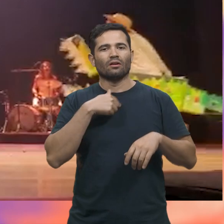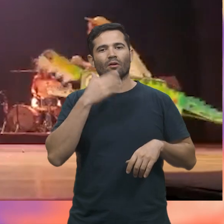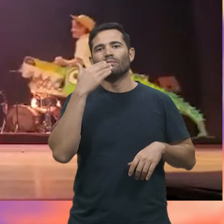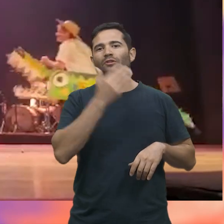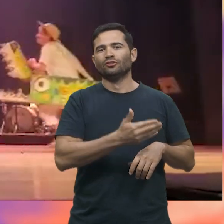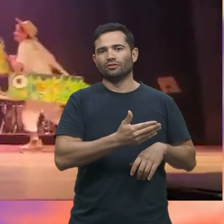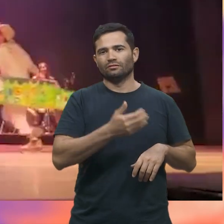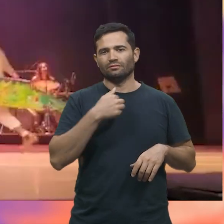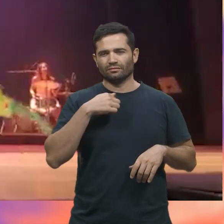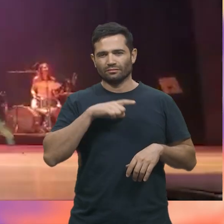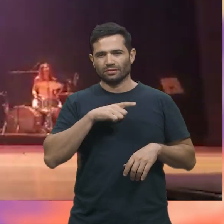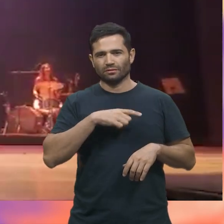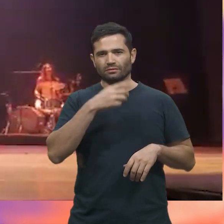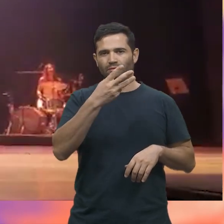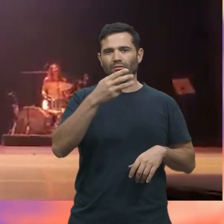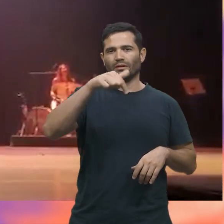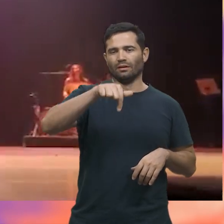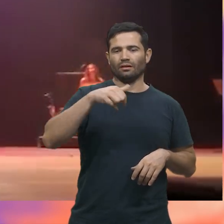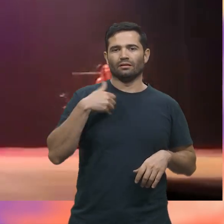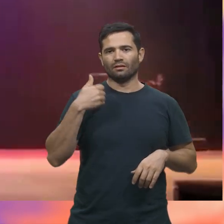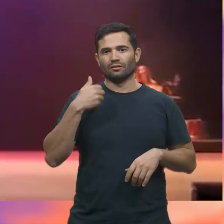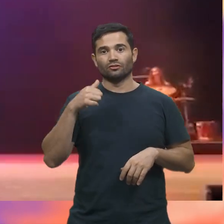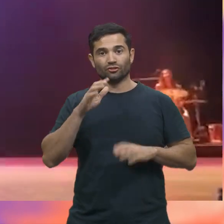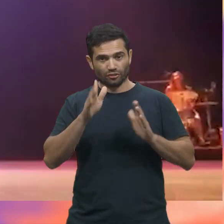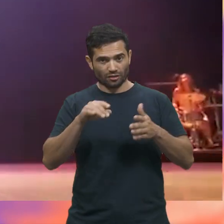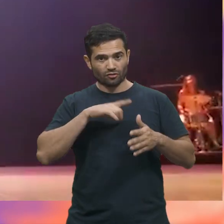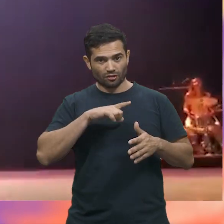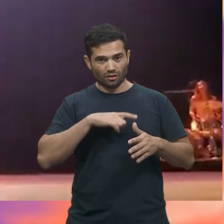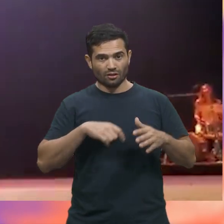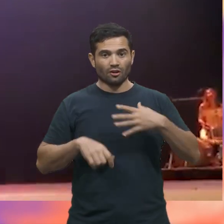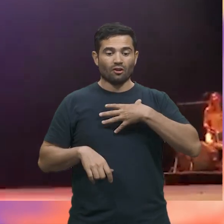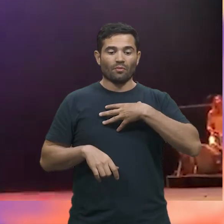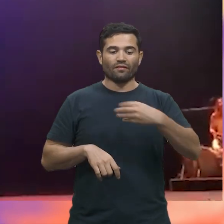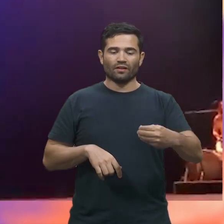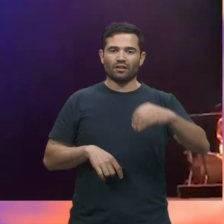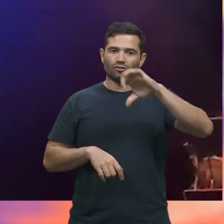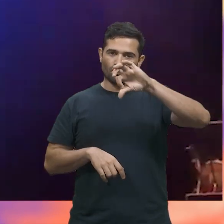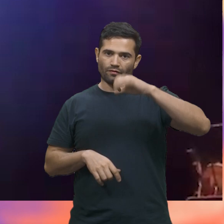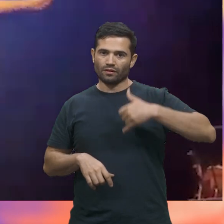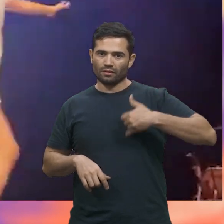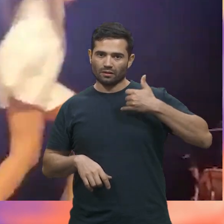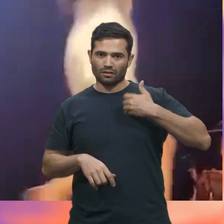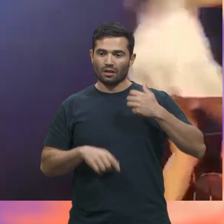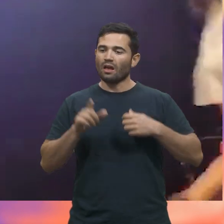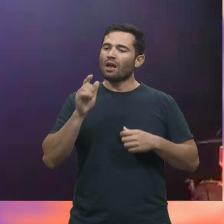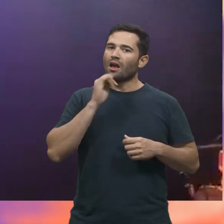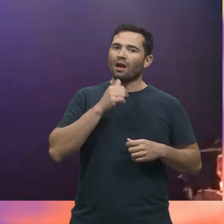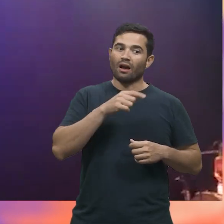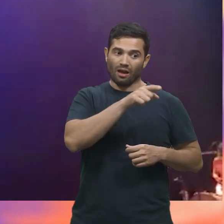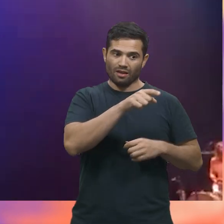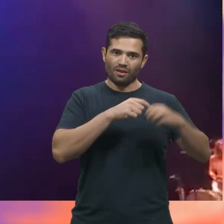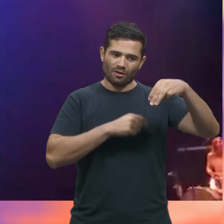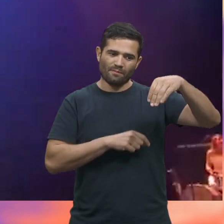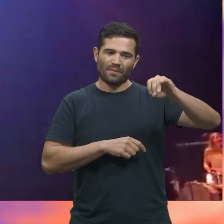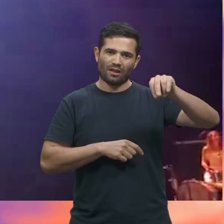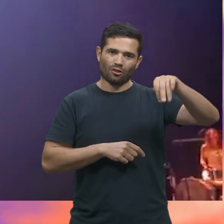para mexer na obra dele, eu tinha 37 anos, já tinha uma filha de 9 anos, e ele falou para mim, conheça toda a minha obra